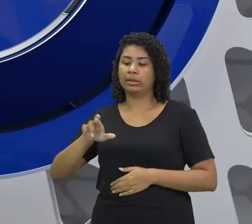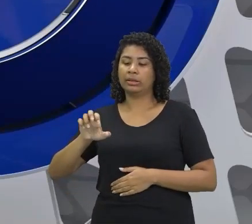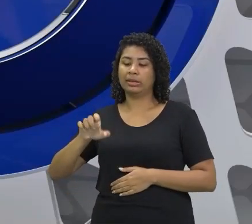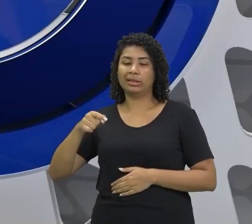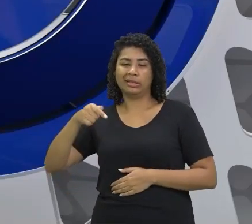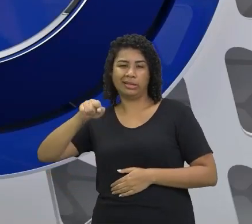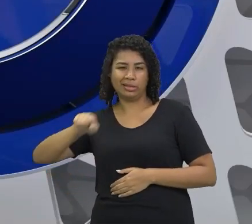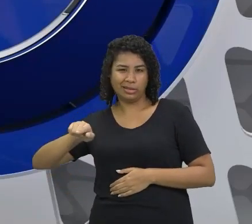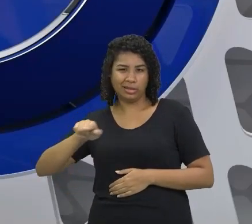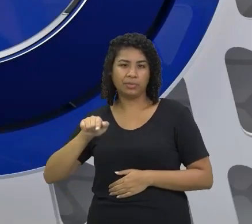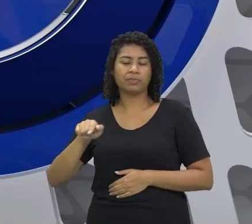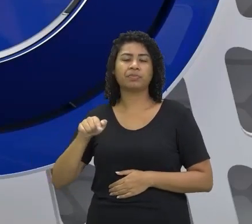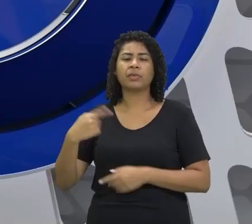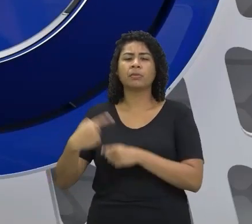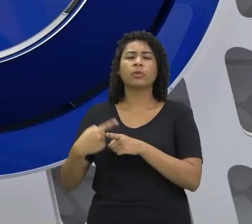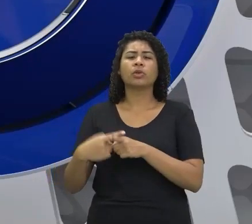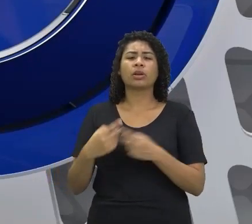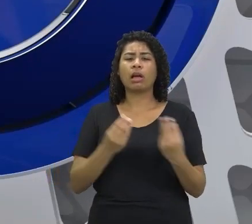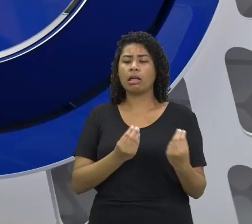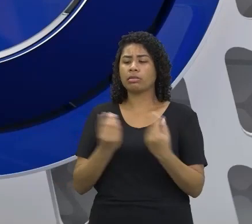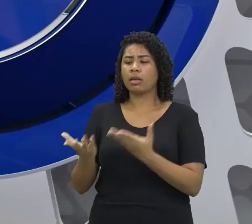fazem, Cosme e Damião? Dão